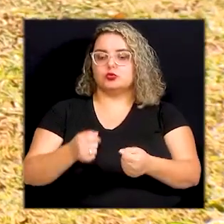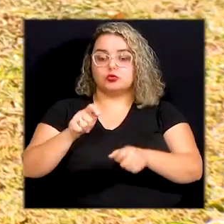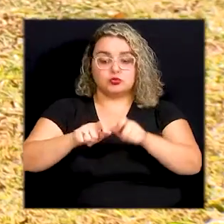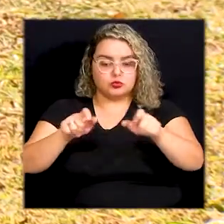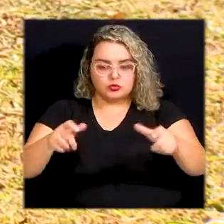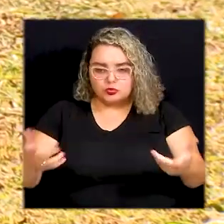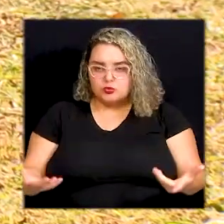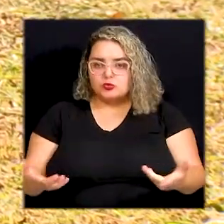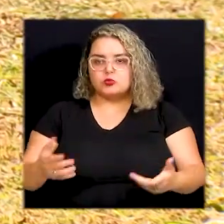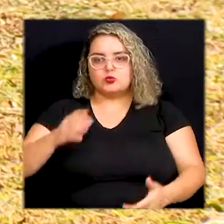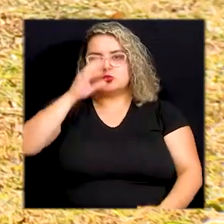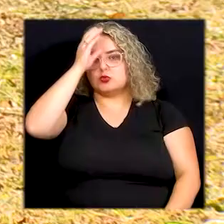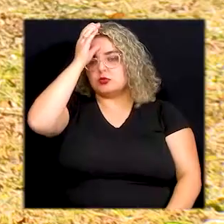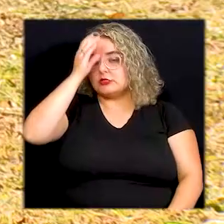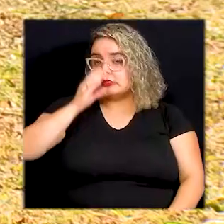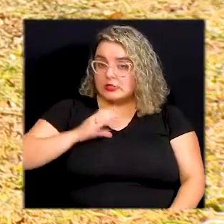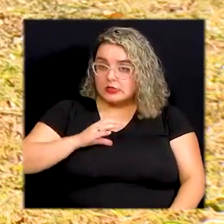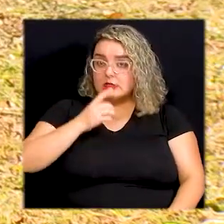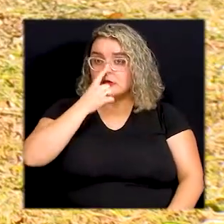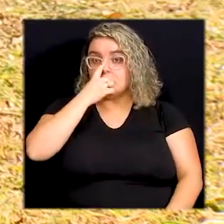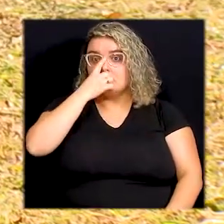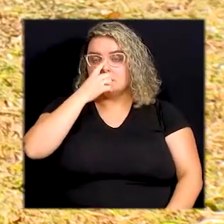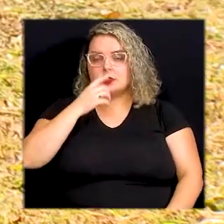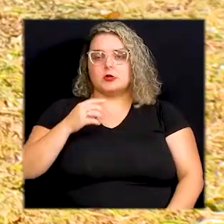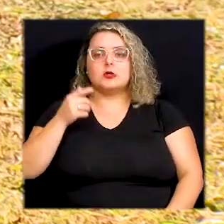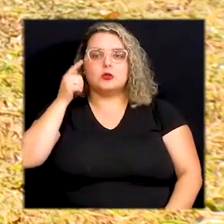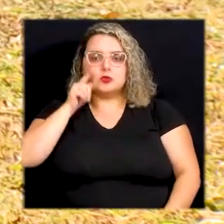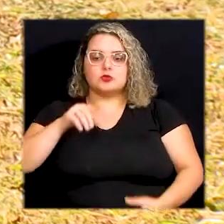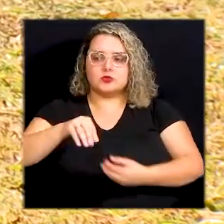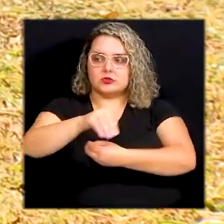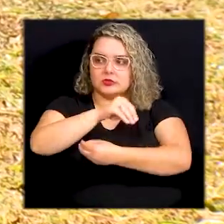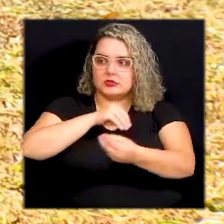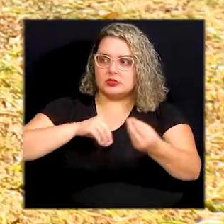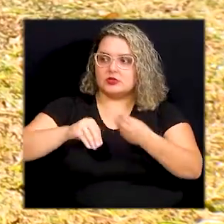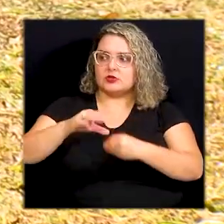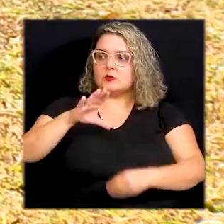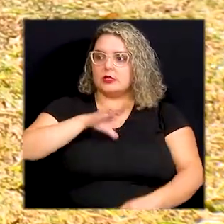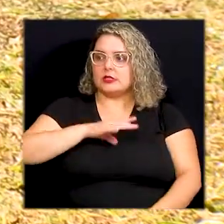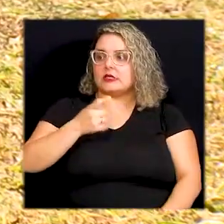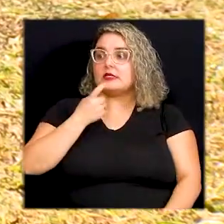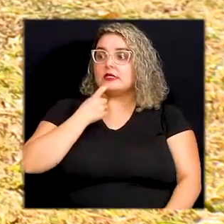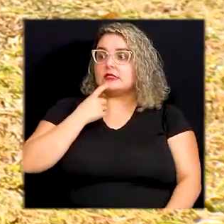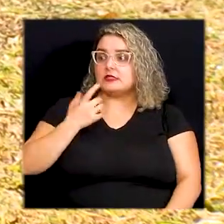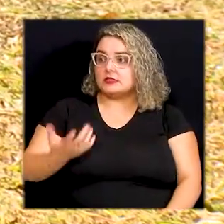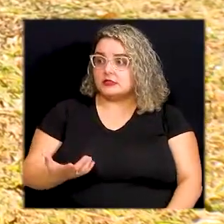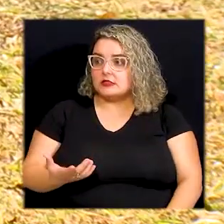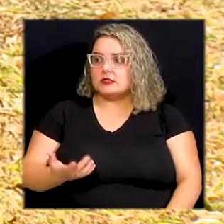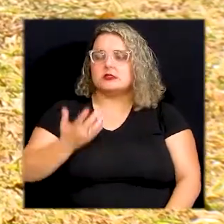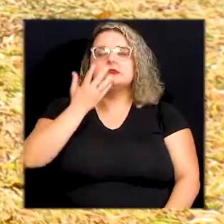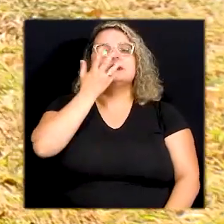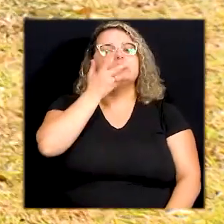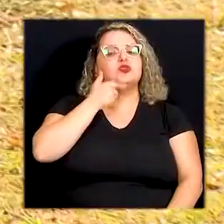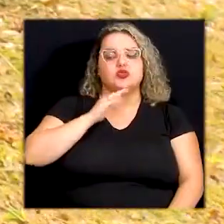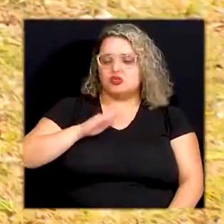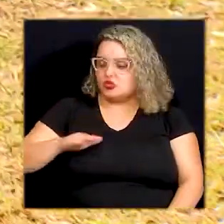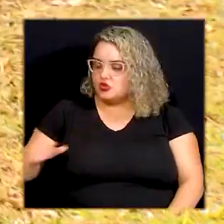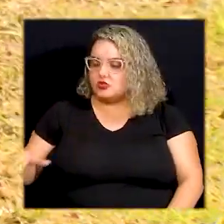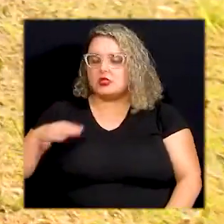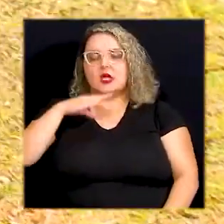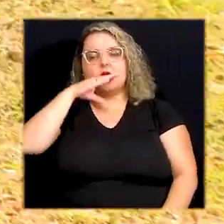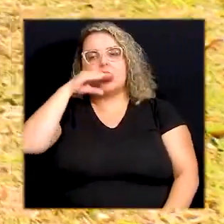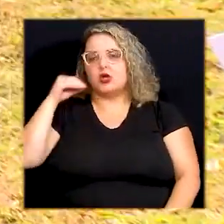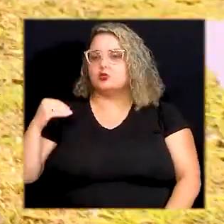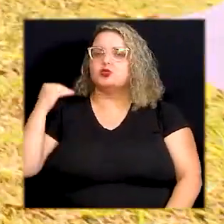todos os sujeitos, todos os cidadãos que a gente consiga envolver, não é, na cidade, desde